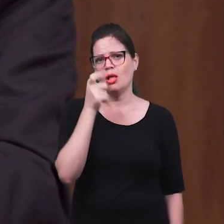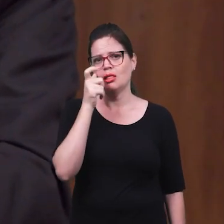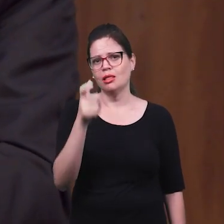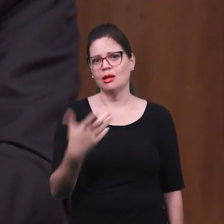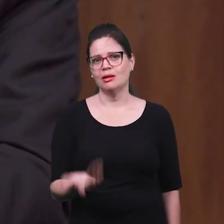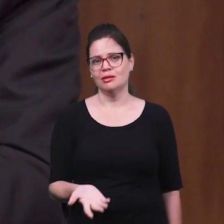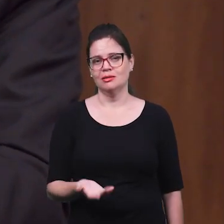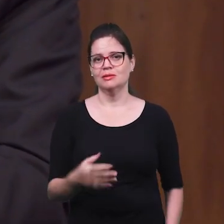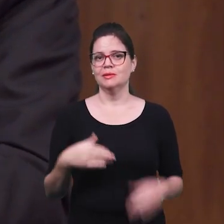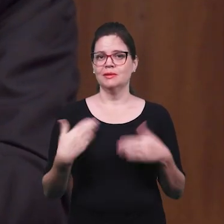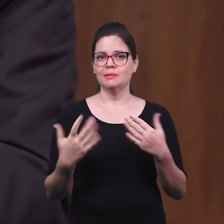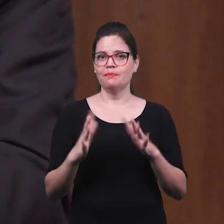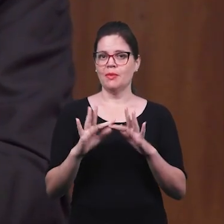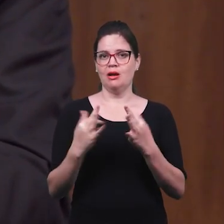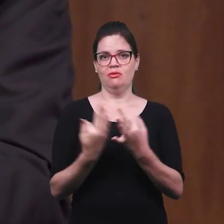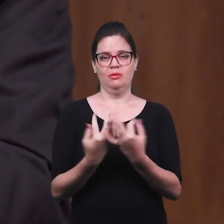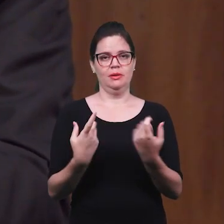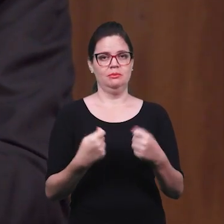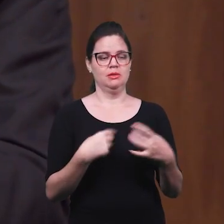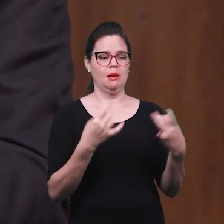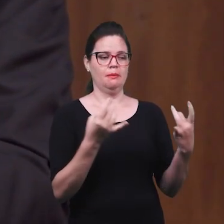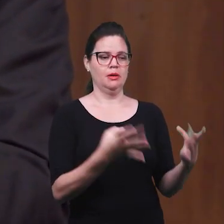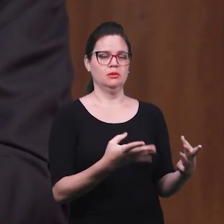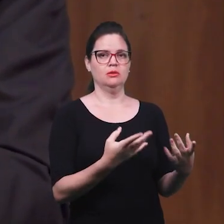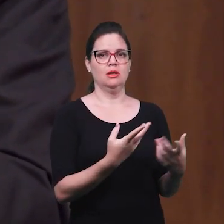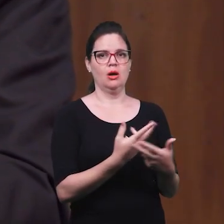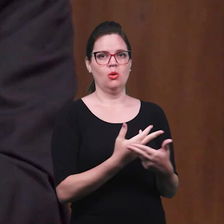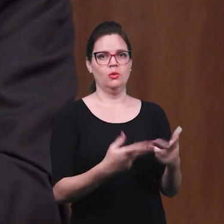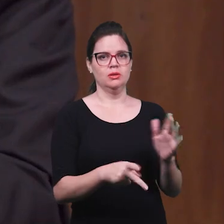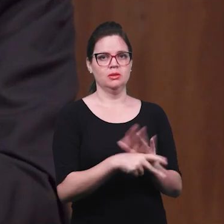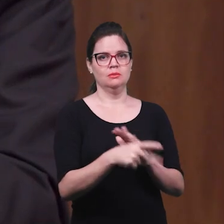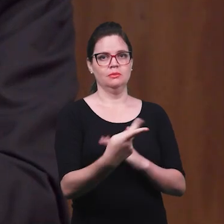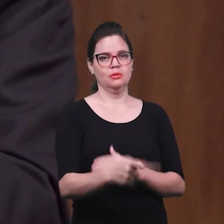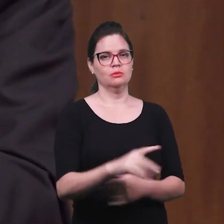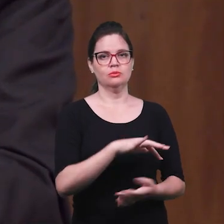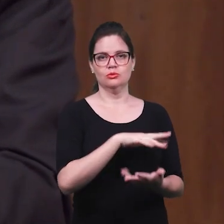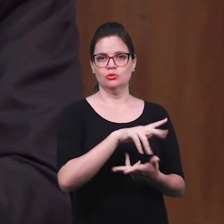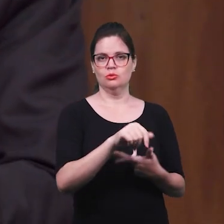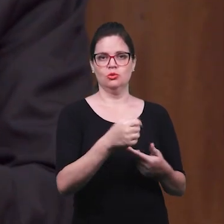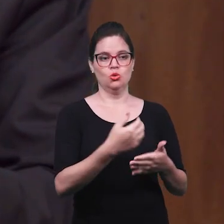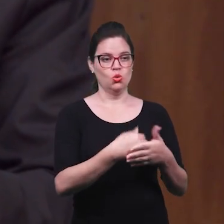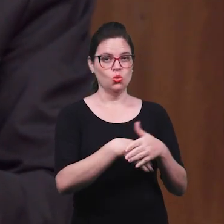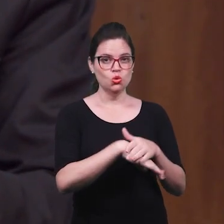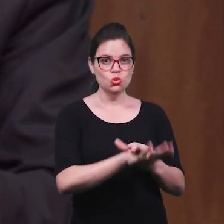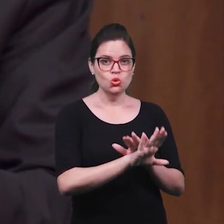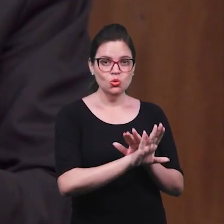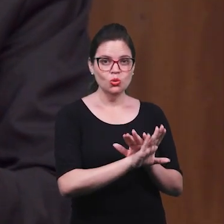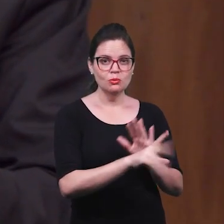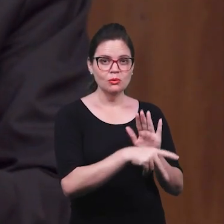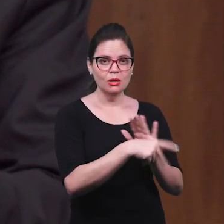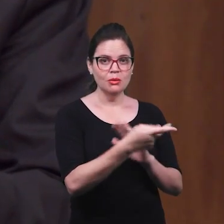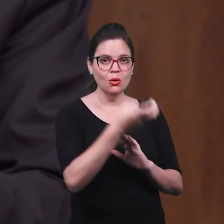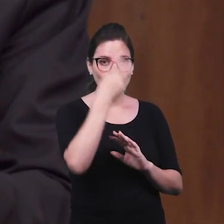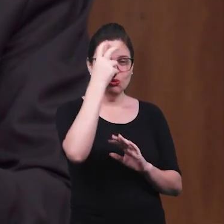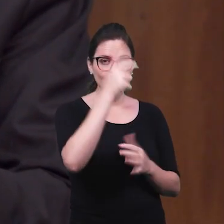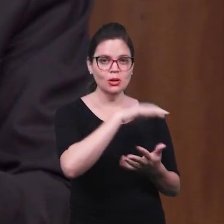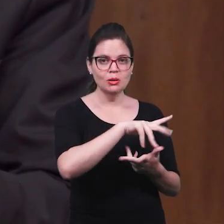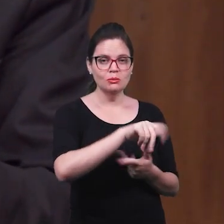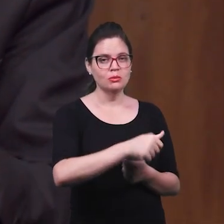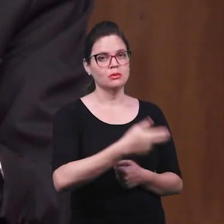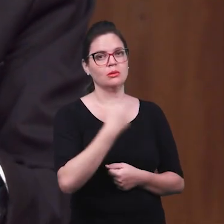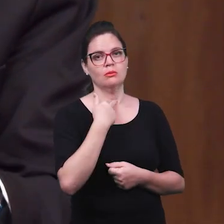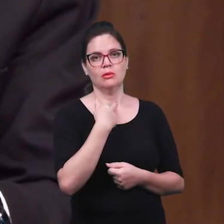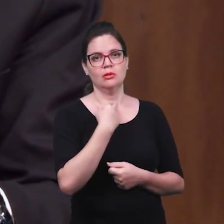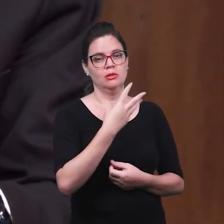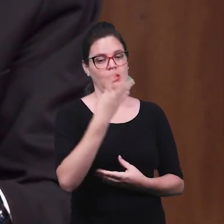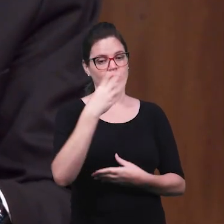Senhor deixar os costumes do mundo. O mundo não pode estar dentro de casa. E ter sim, os